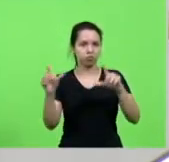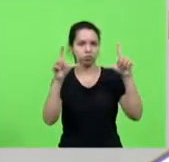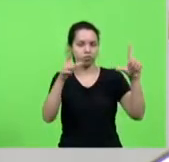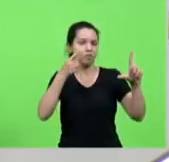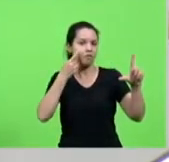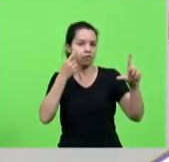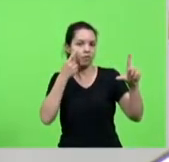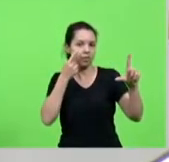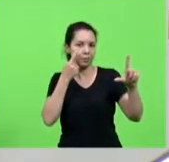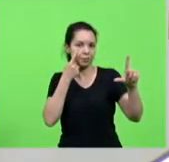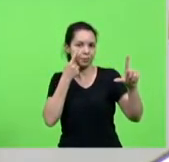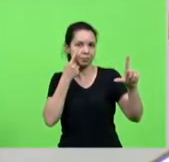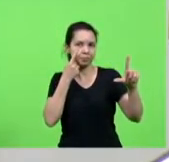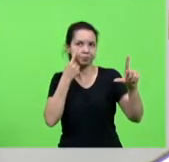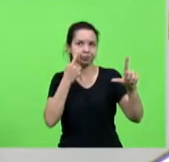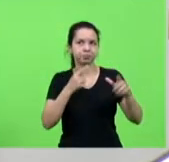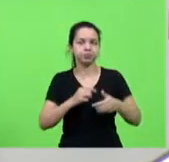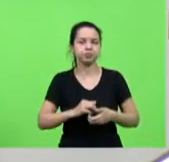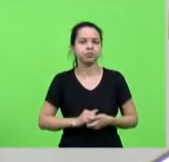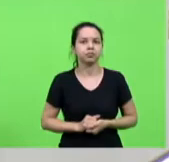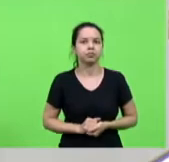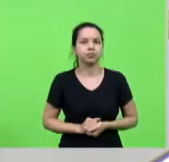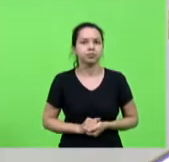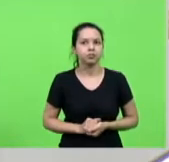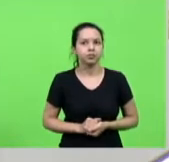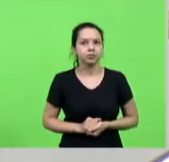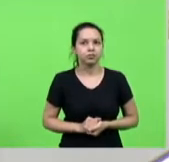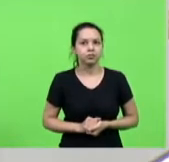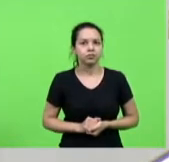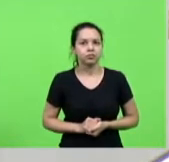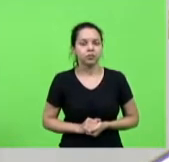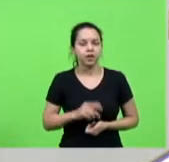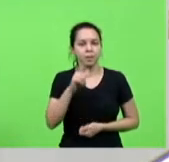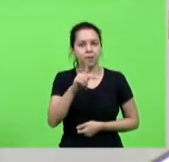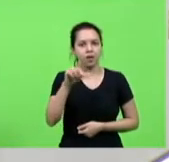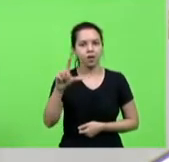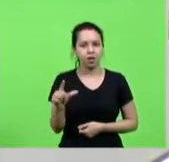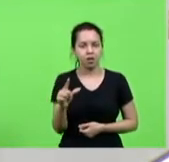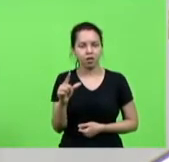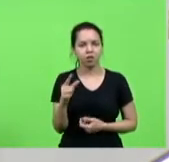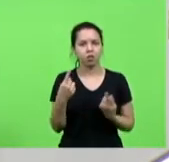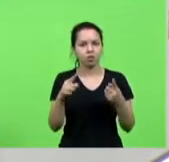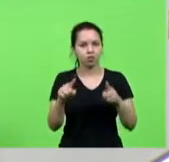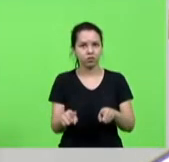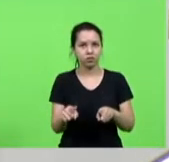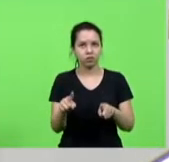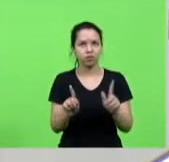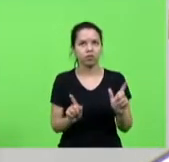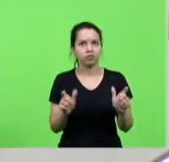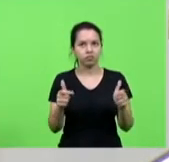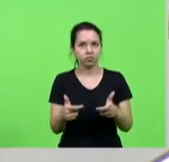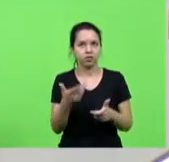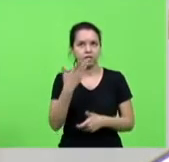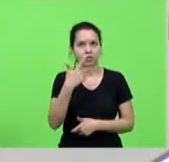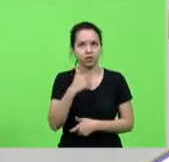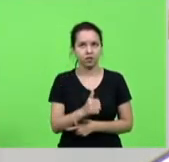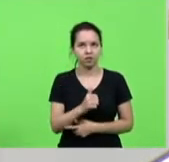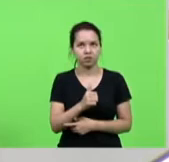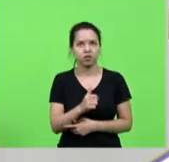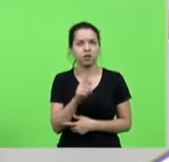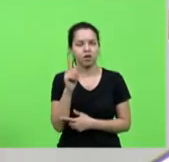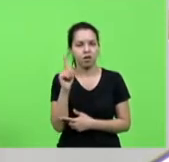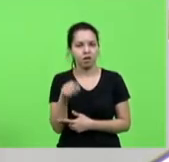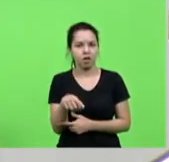assim: PLs contra sexualização infantil dão margem à censura, dizem